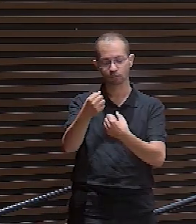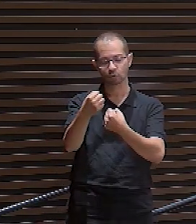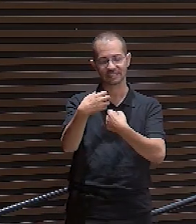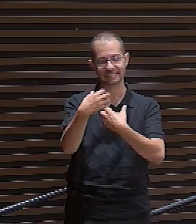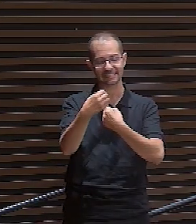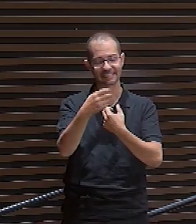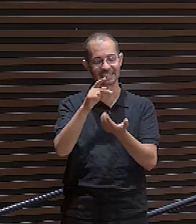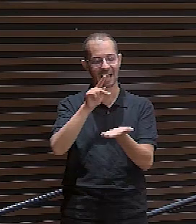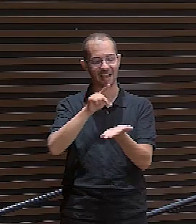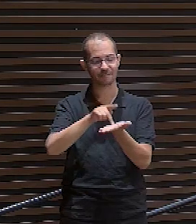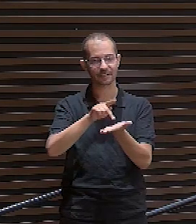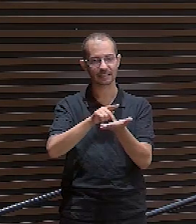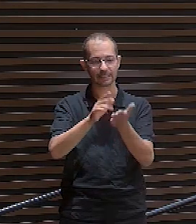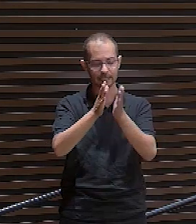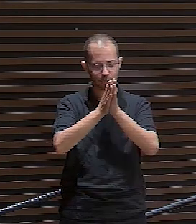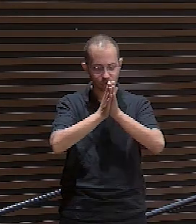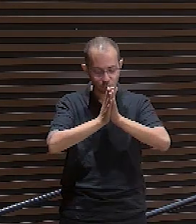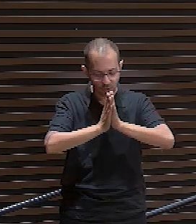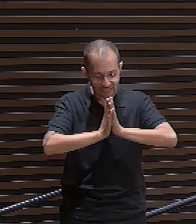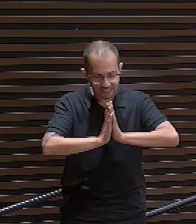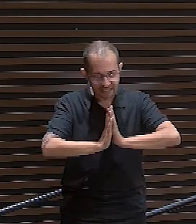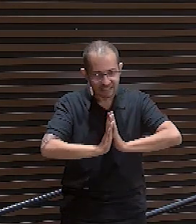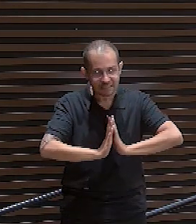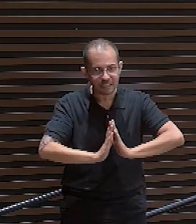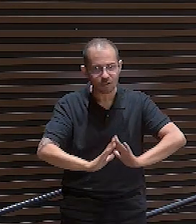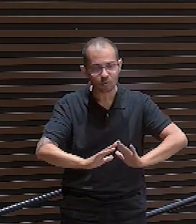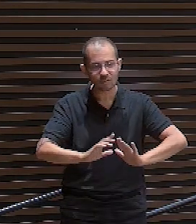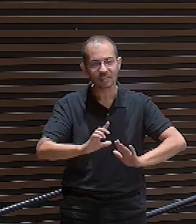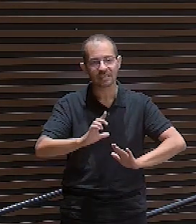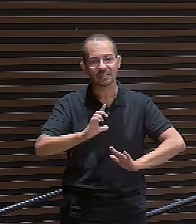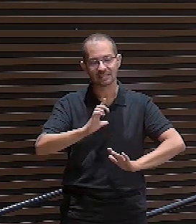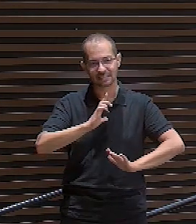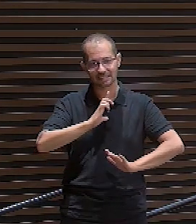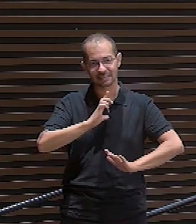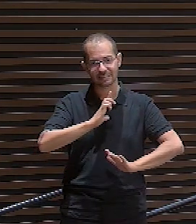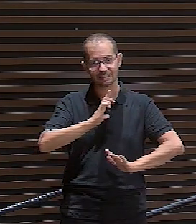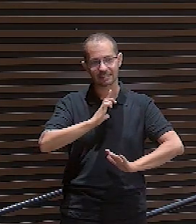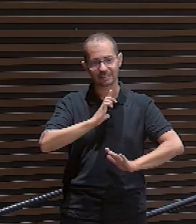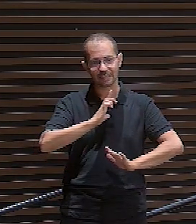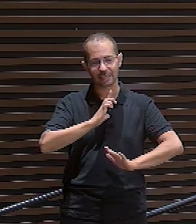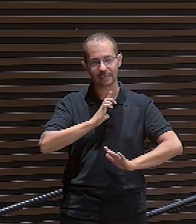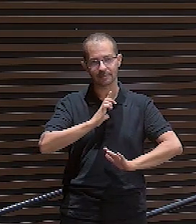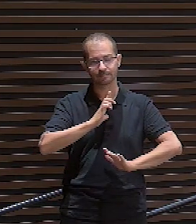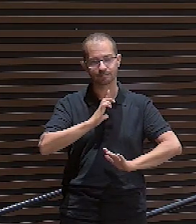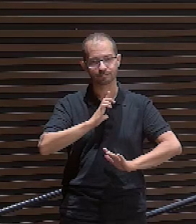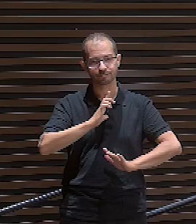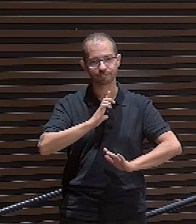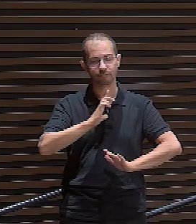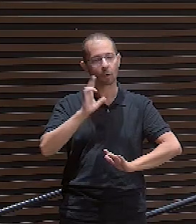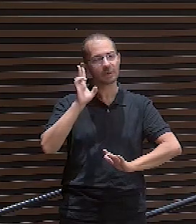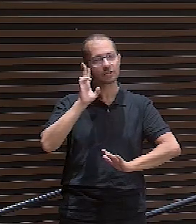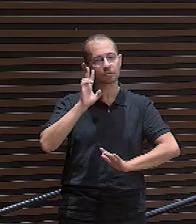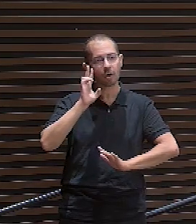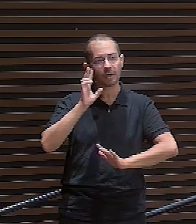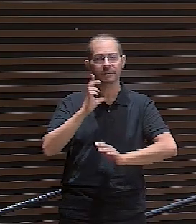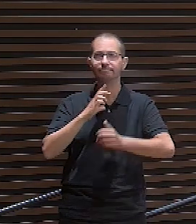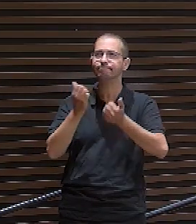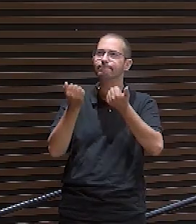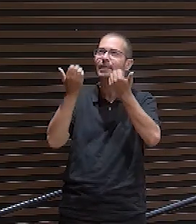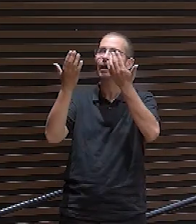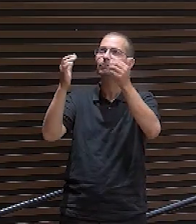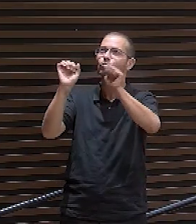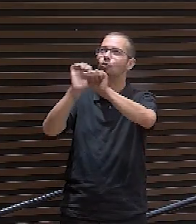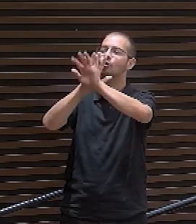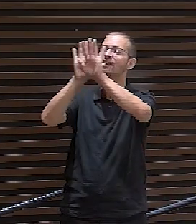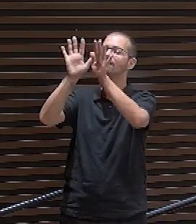adoração transcende o momento e deixa um legado que glorifica a Deus. A